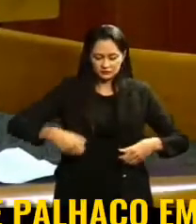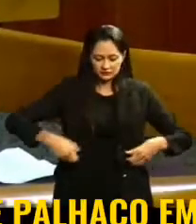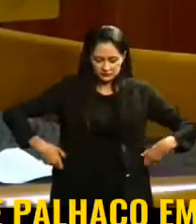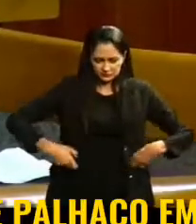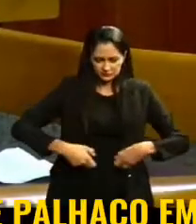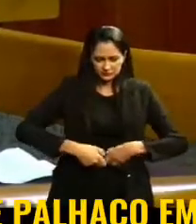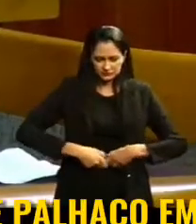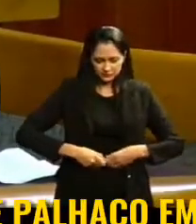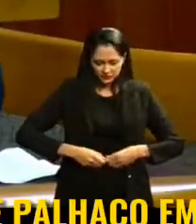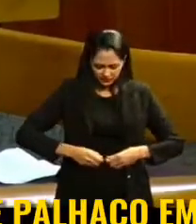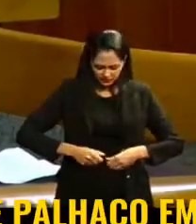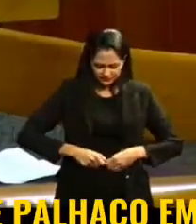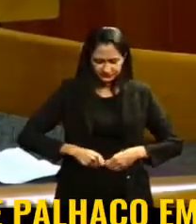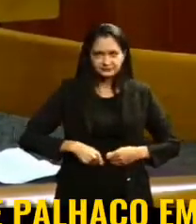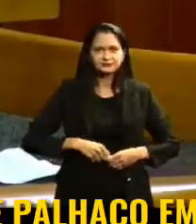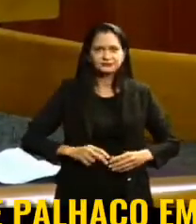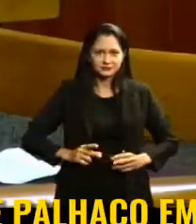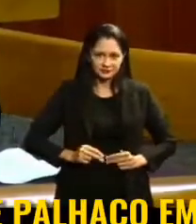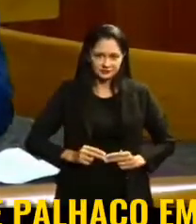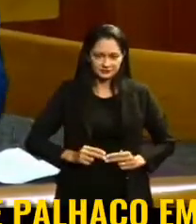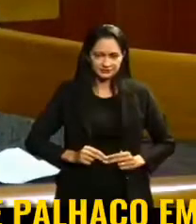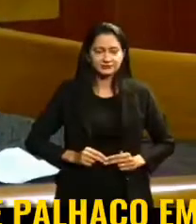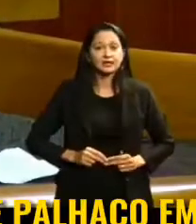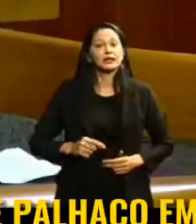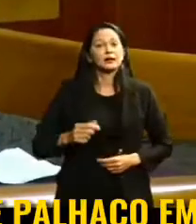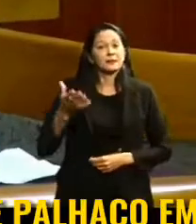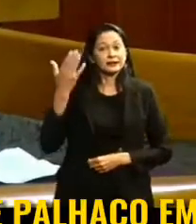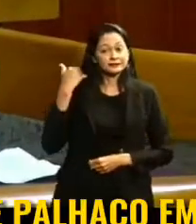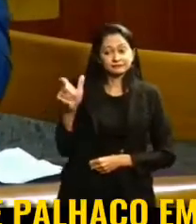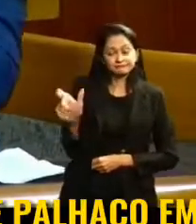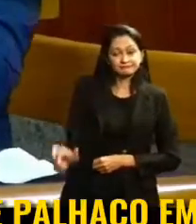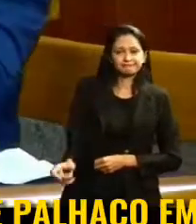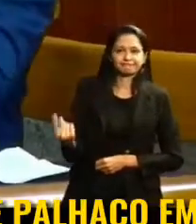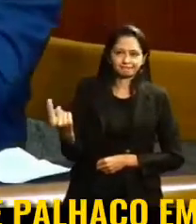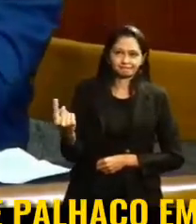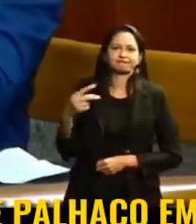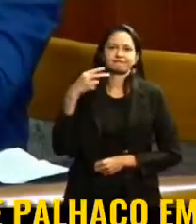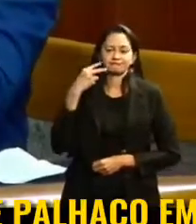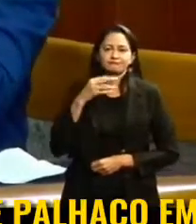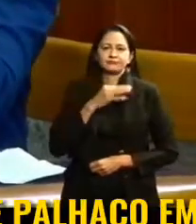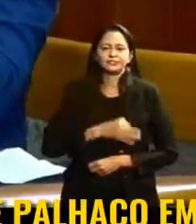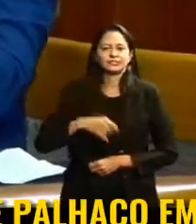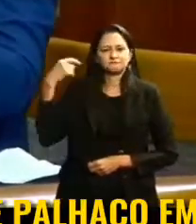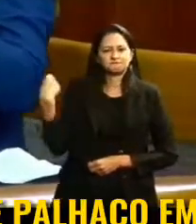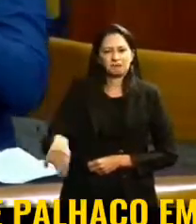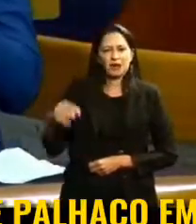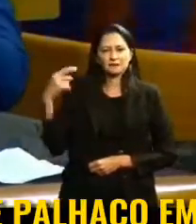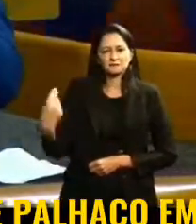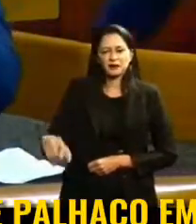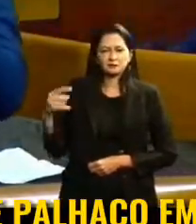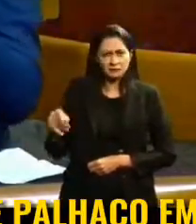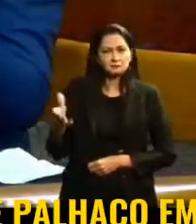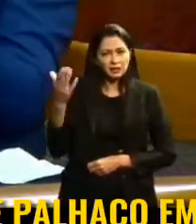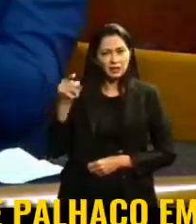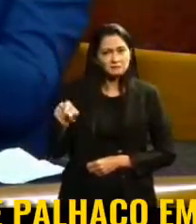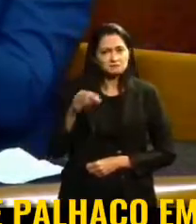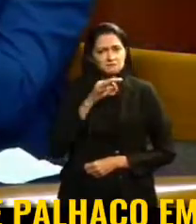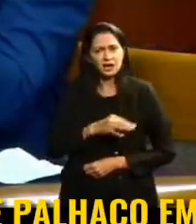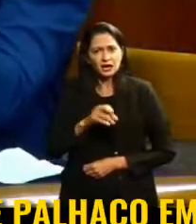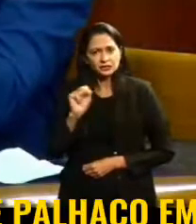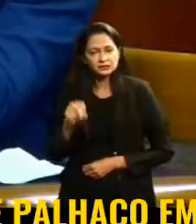eu falei que um vereador merecia levar um couro de cinto, ele merecia levar o couro de